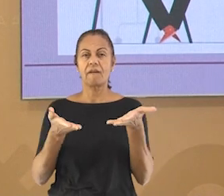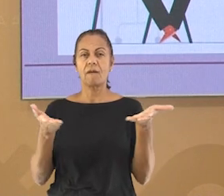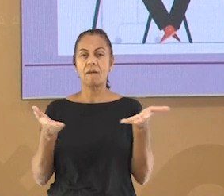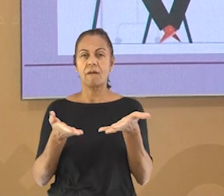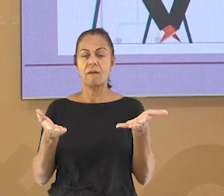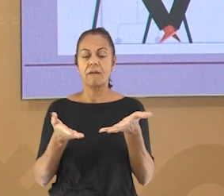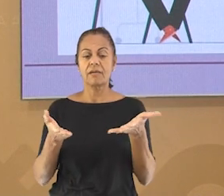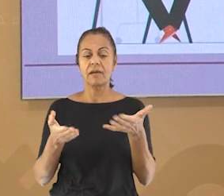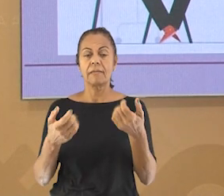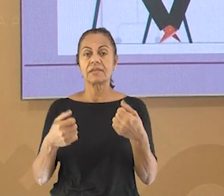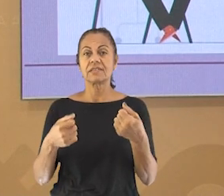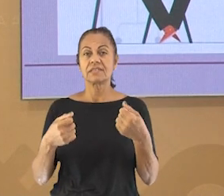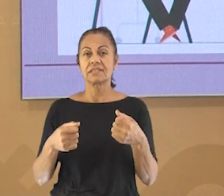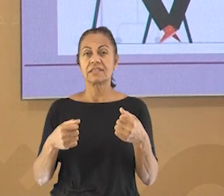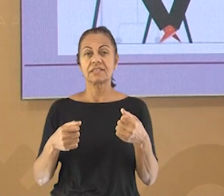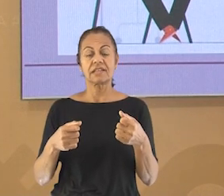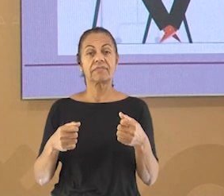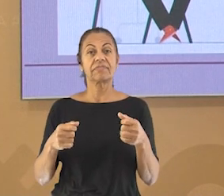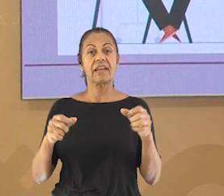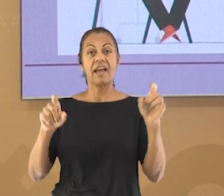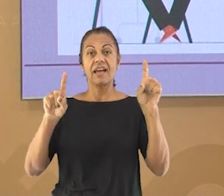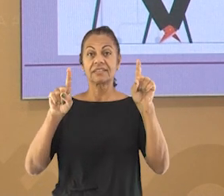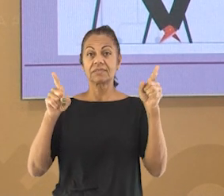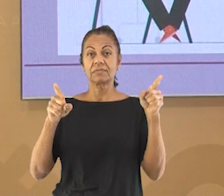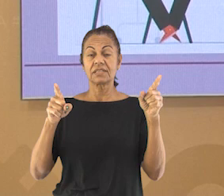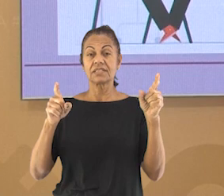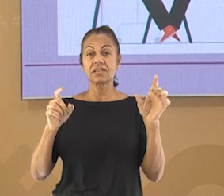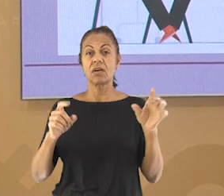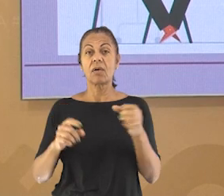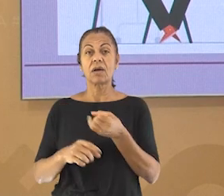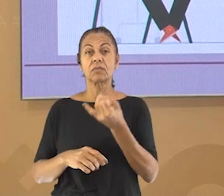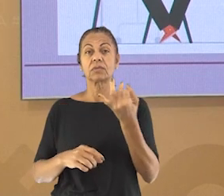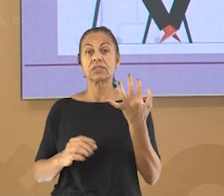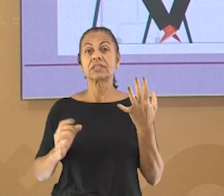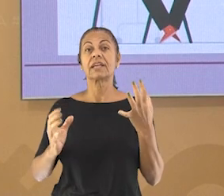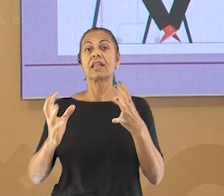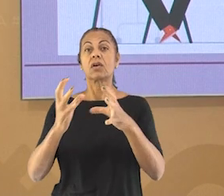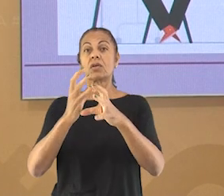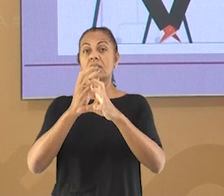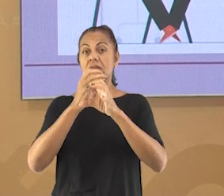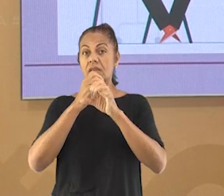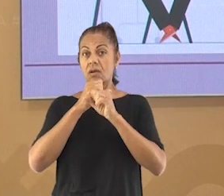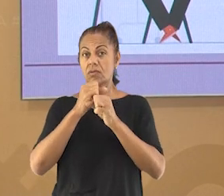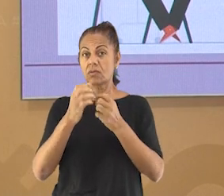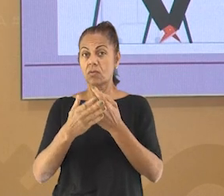Agora, vamos igualar a expressão à quantidade total de tecido